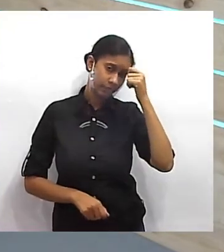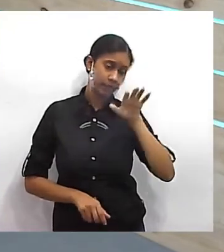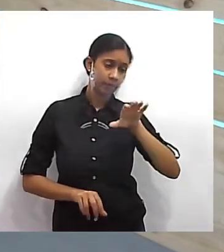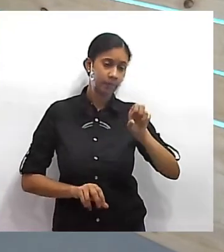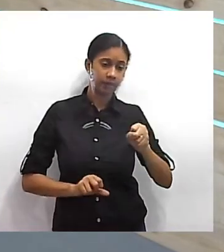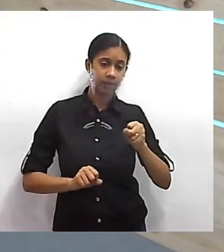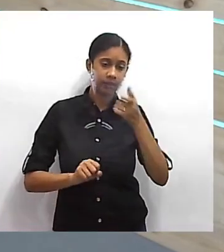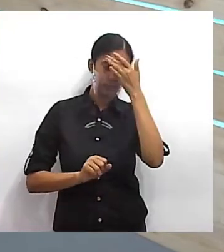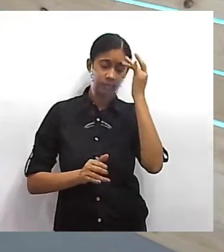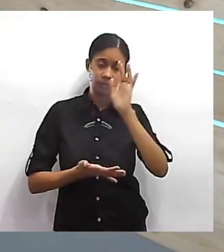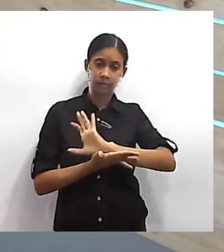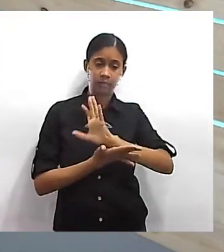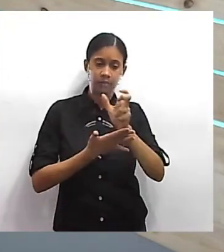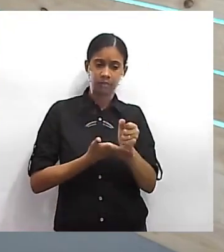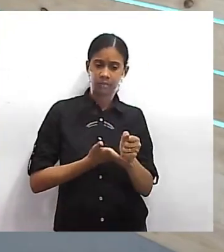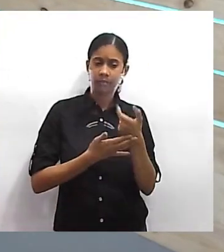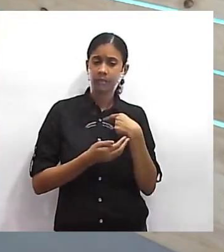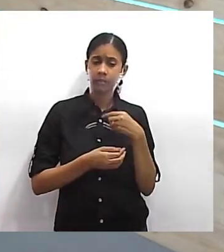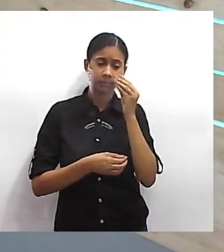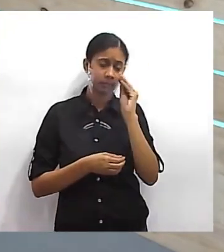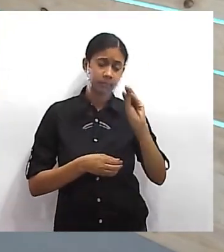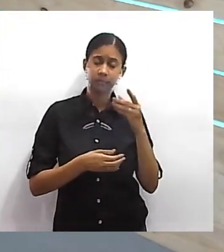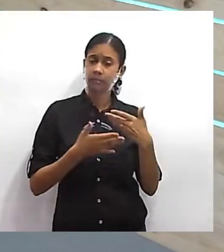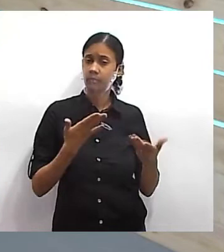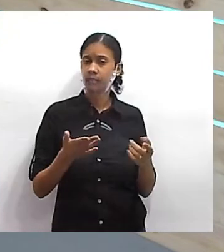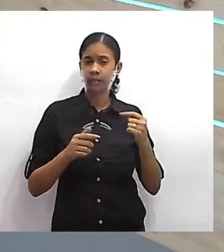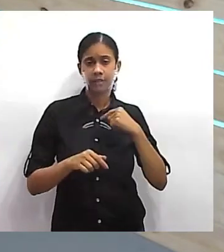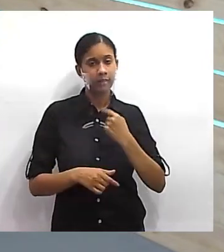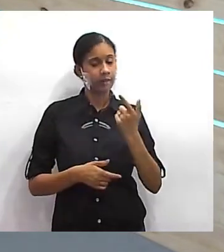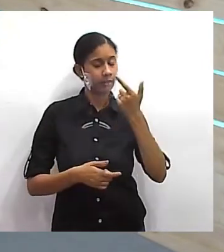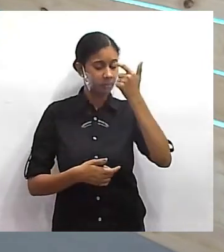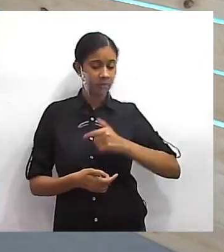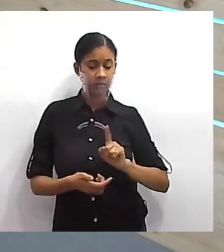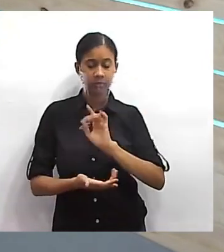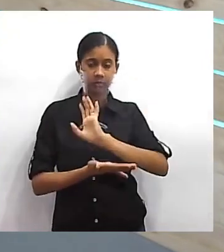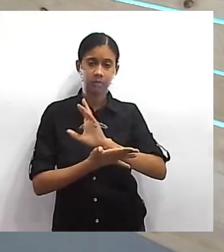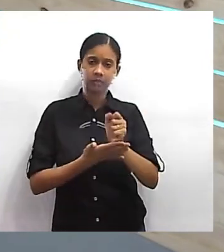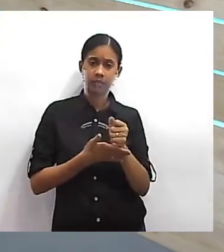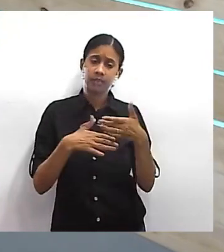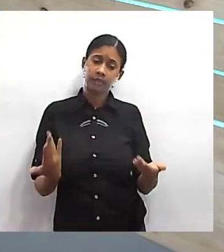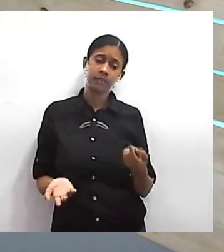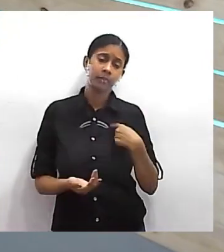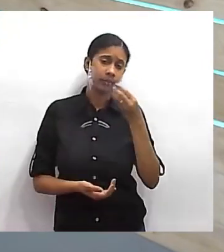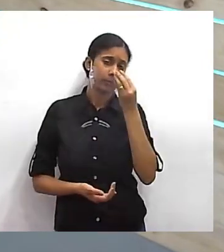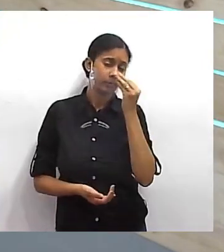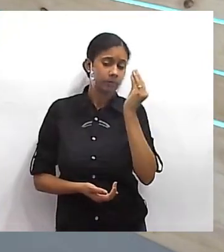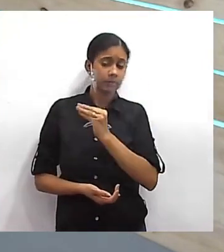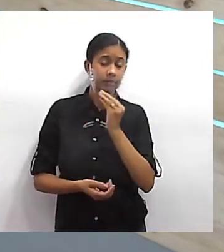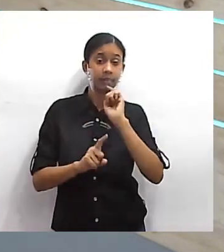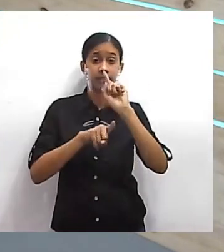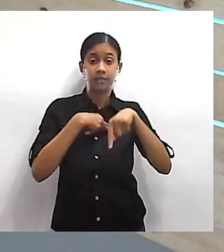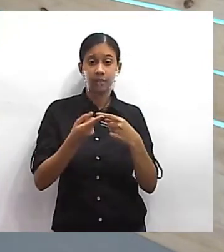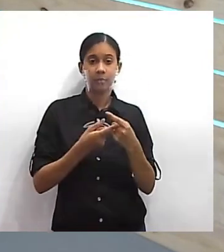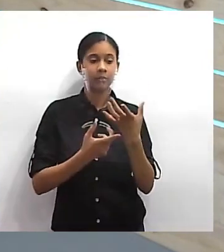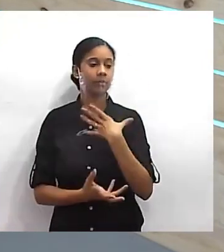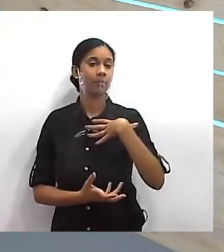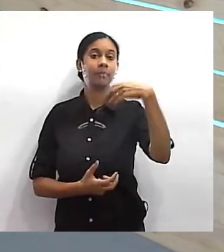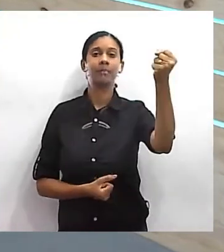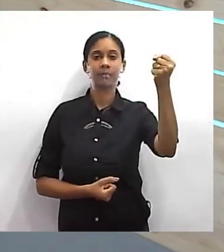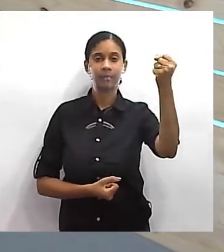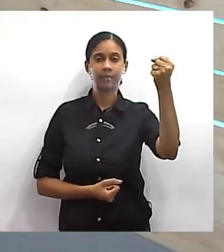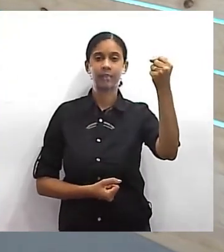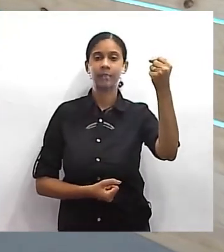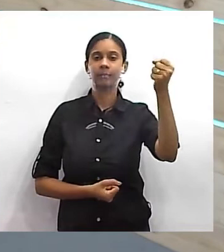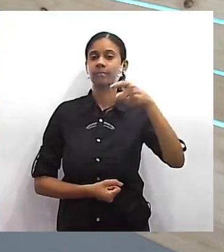levaram os homossexuais, eu não sou homossexual, então eu também não liguei. Depois vieram e me levaram.